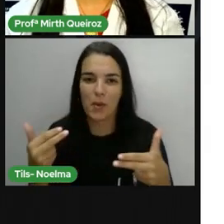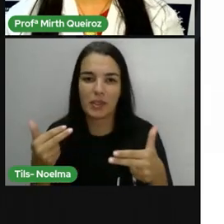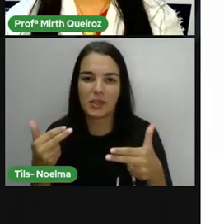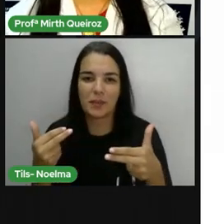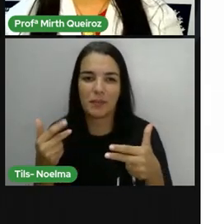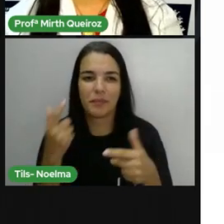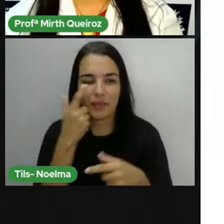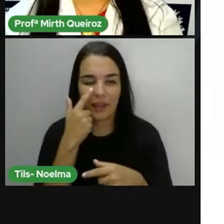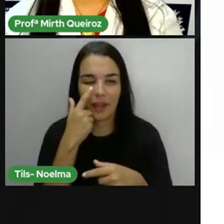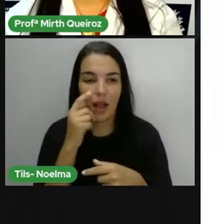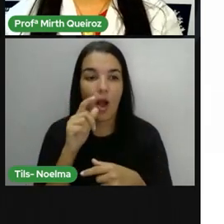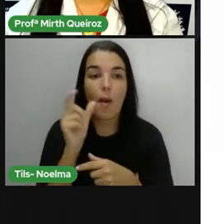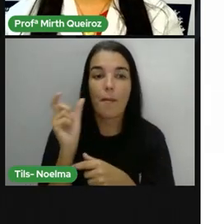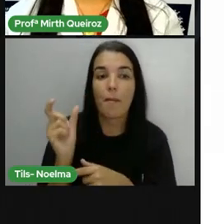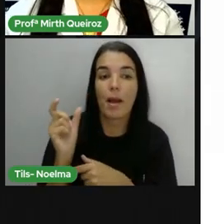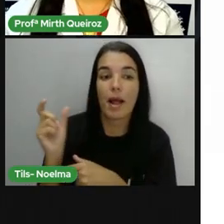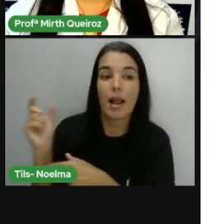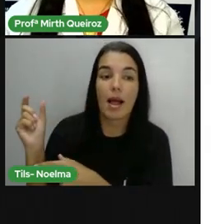Saía e saia.